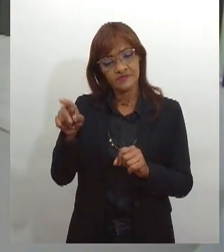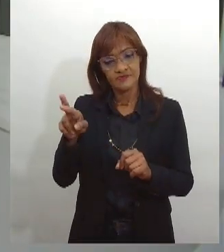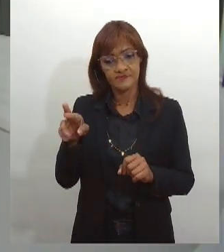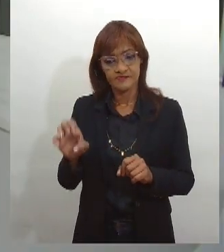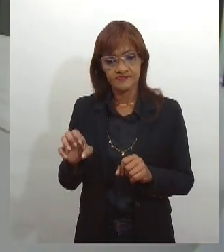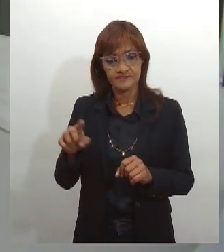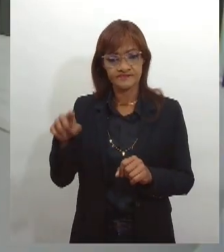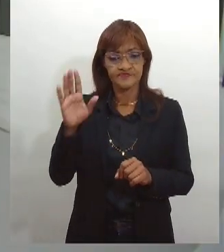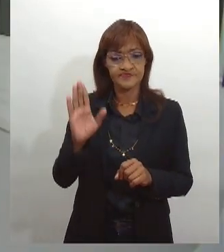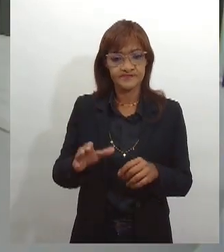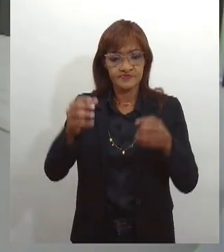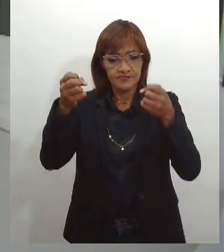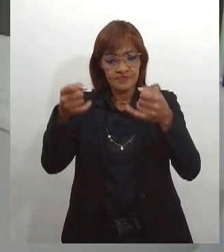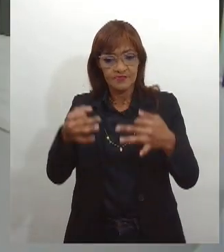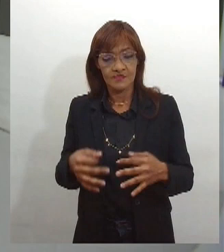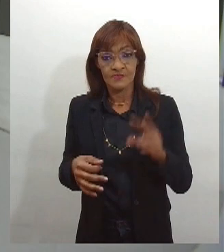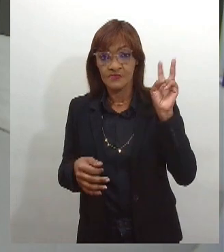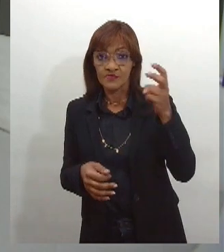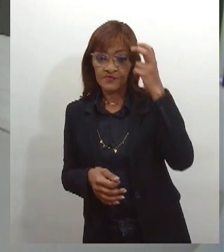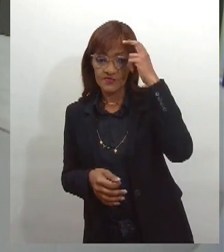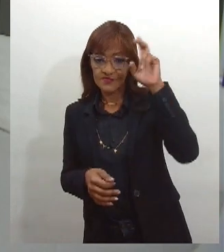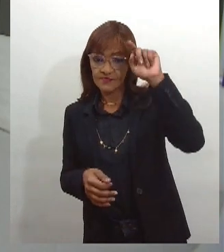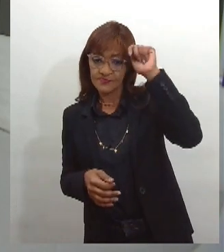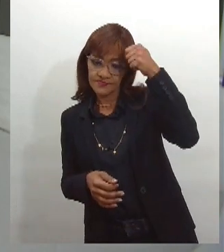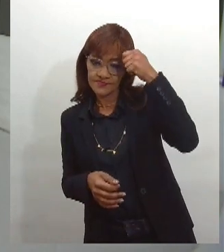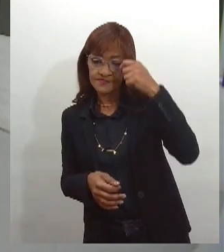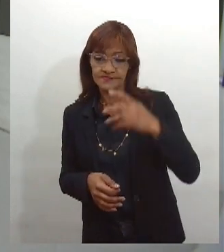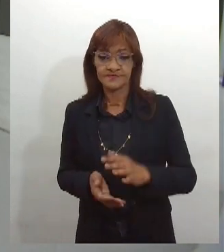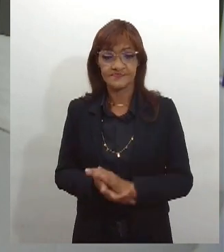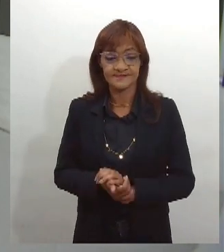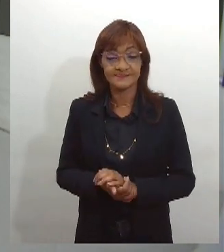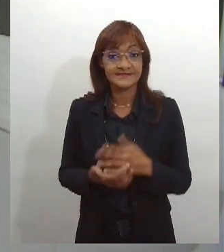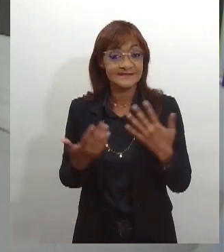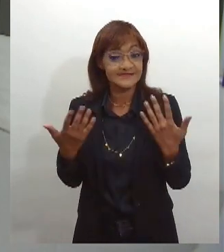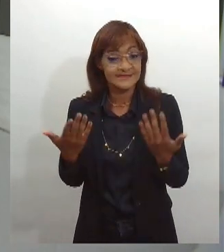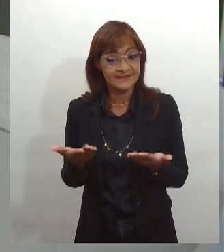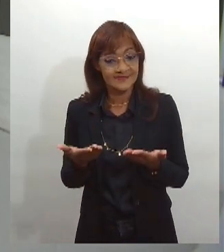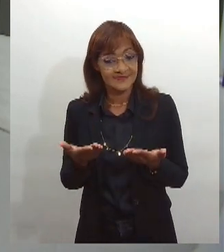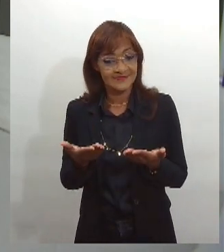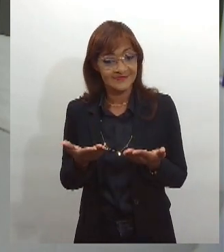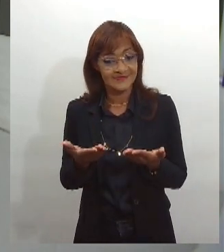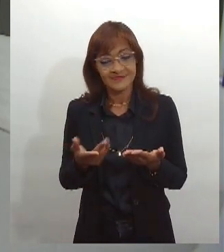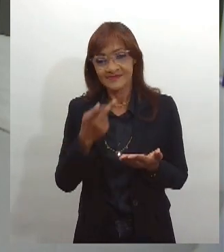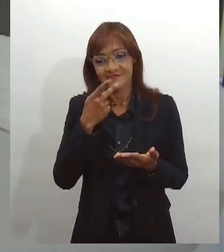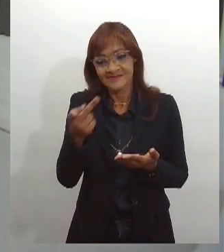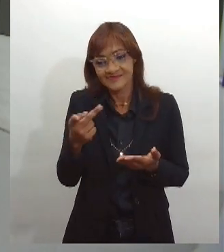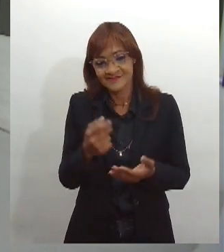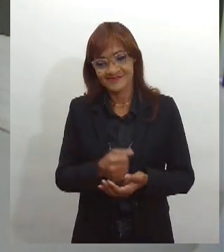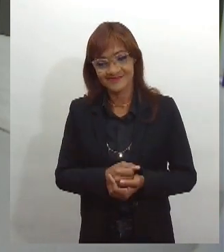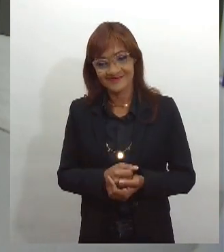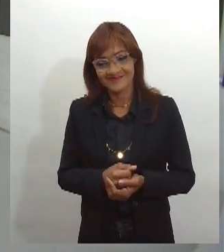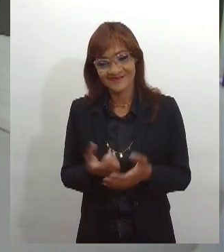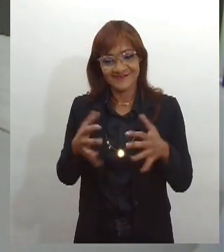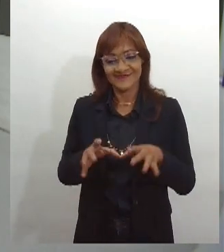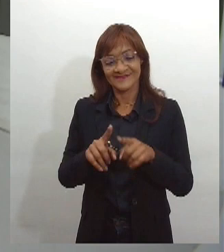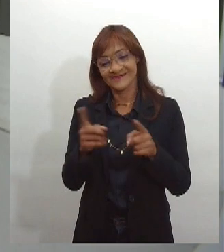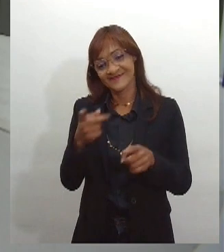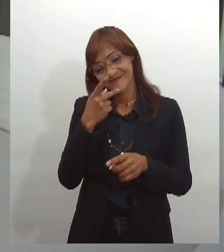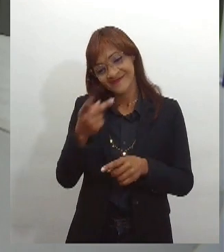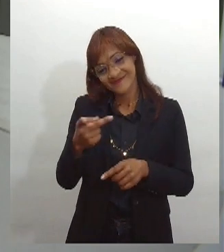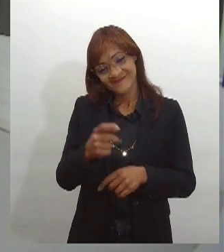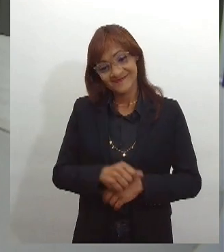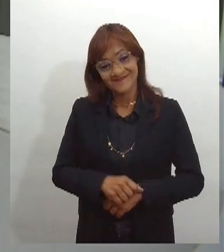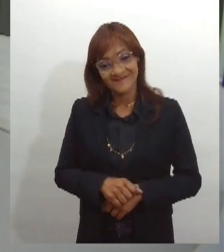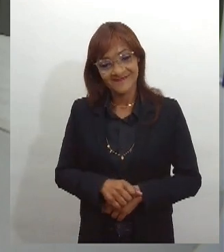da cultura negra com a nossa cultura. E olha só, eu vou ter que falar, não tem jeito, né? Vai ter ibope total. Vamos ter uma comida